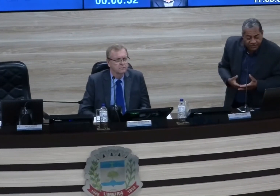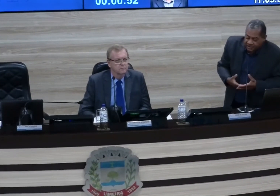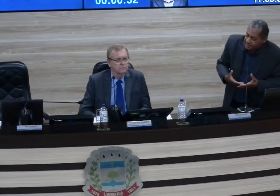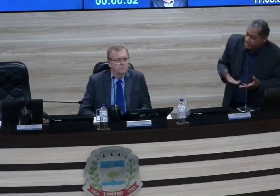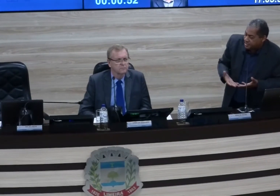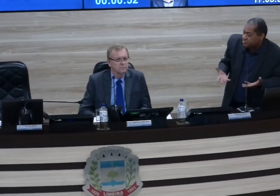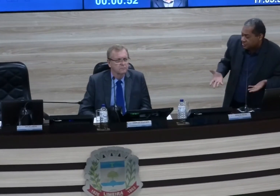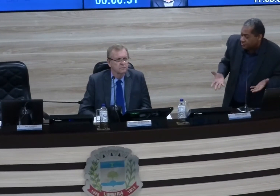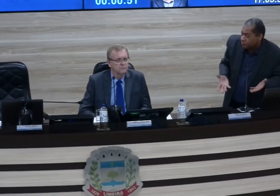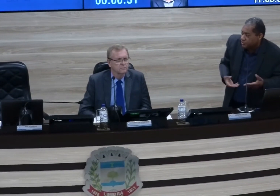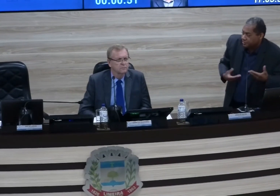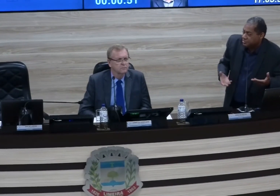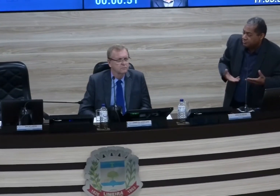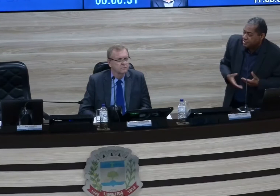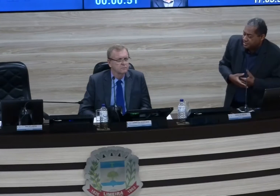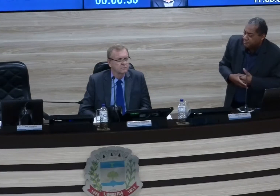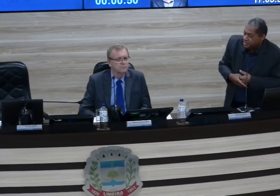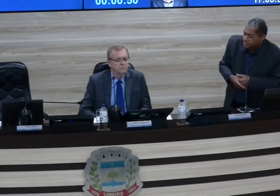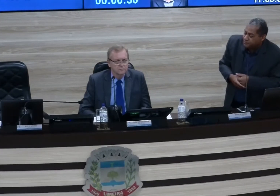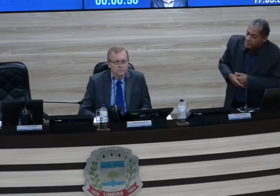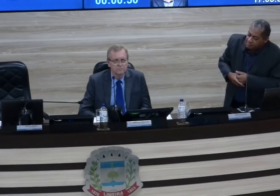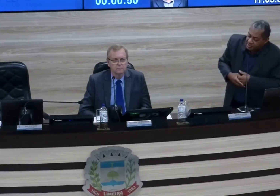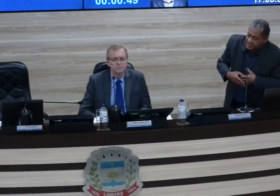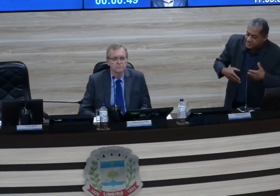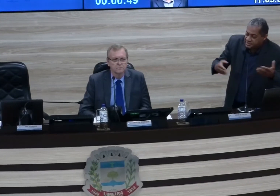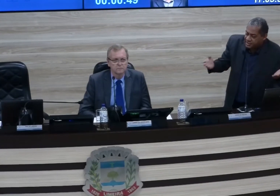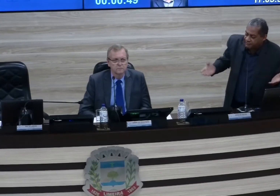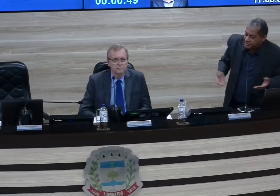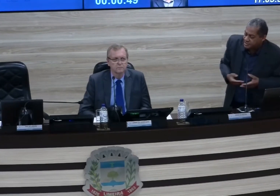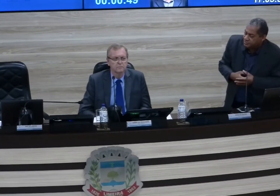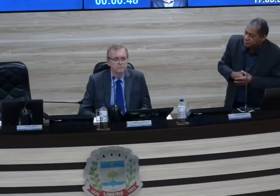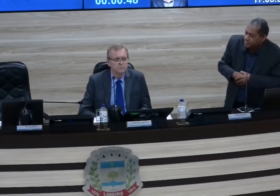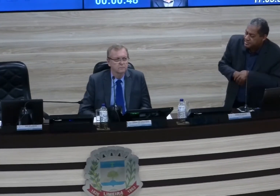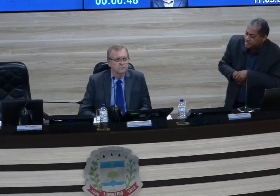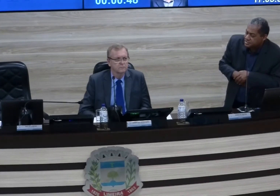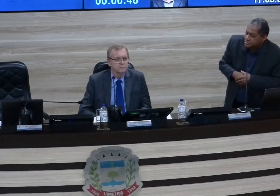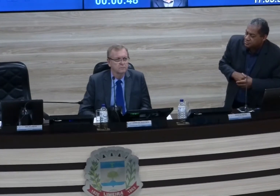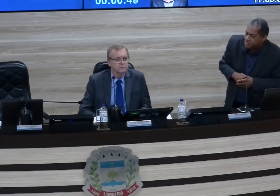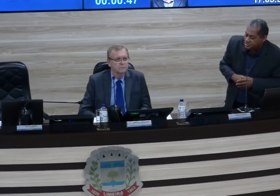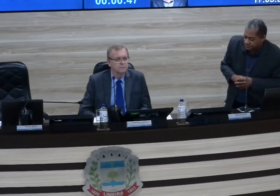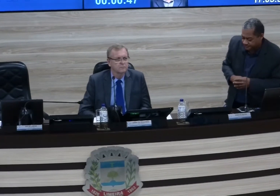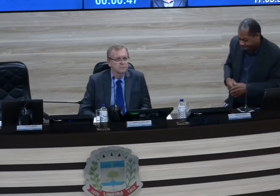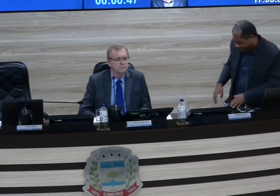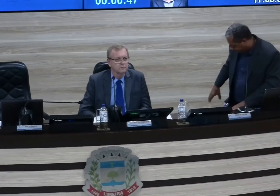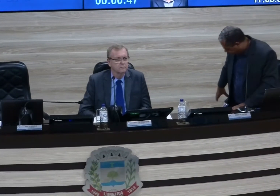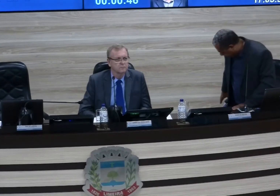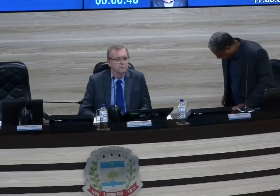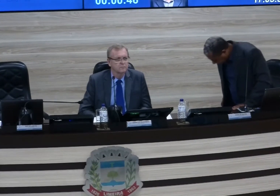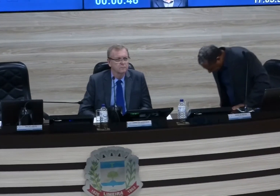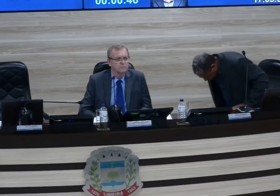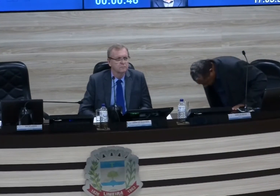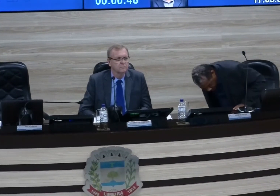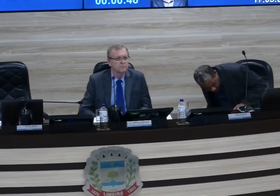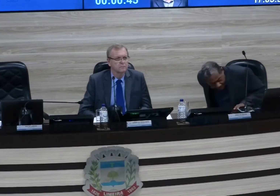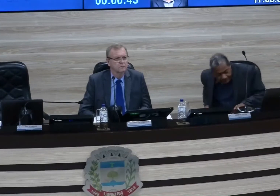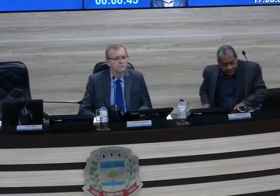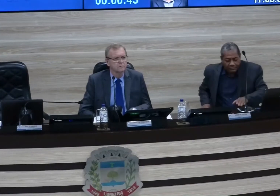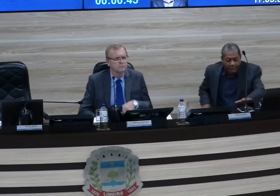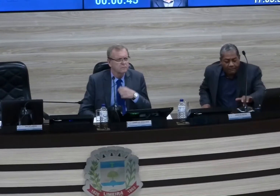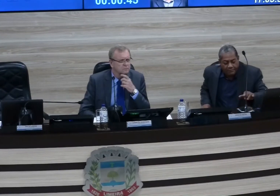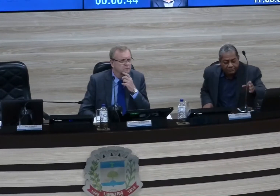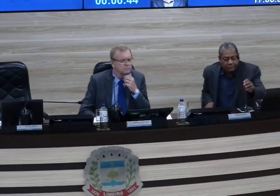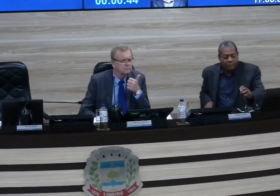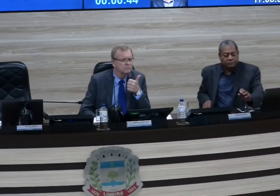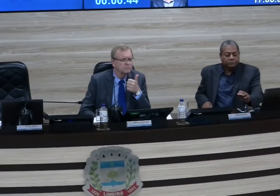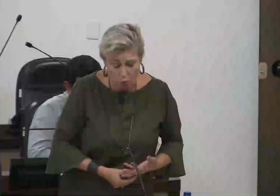não significa que Limeira está em situação boa, temos que cuidar também aqui. Mas está avançando bastante em toda a região. Obrigada, vereadora.